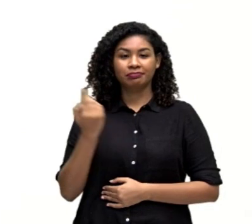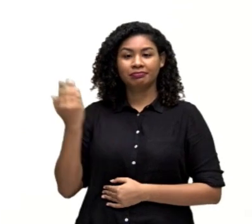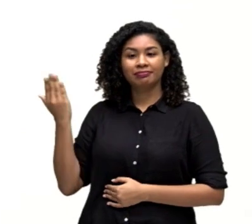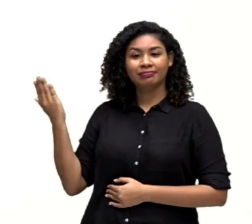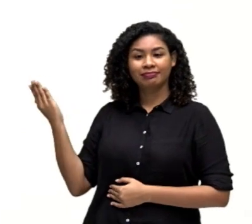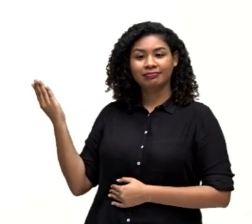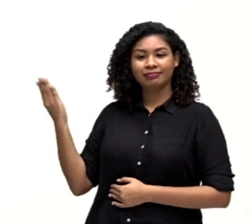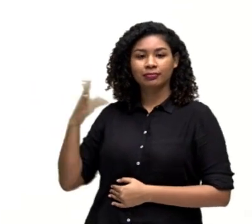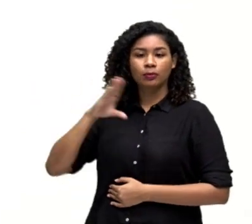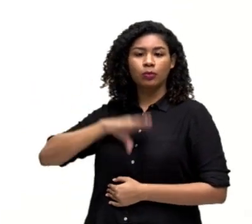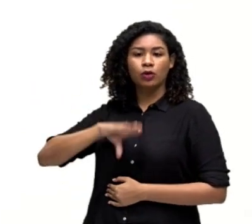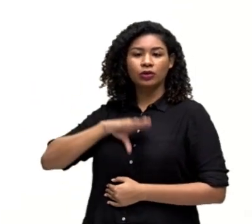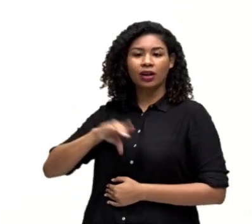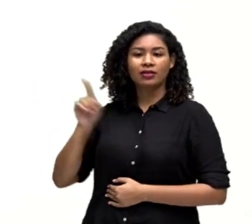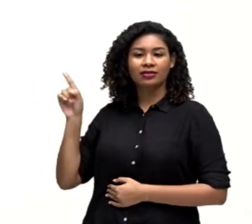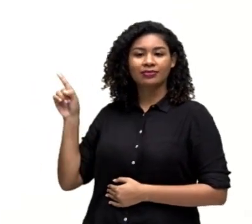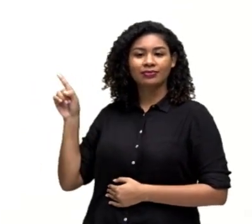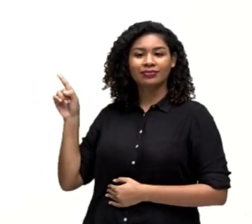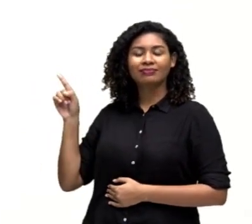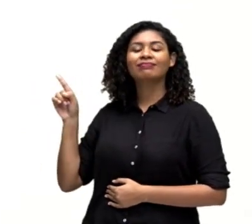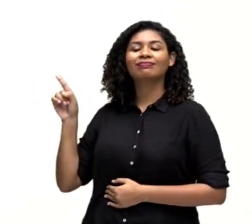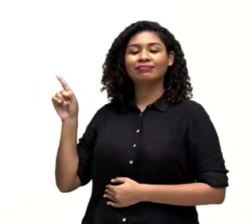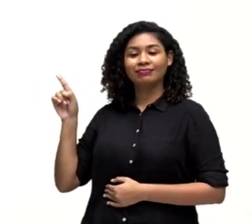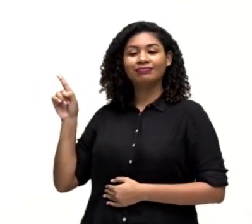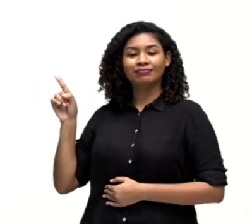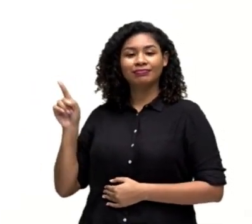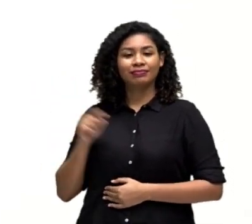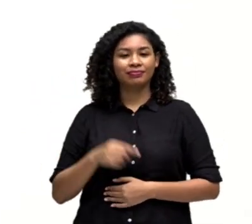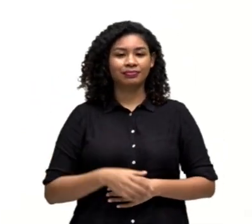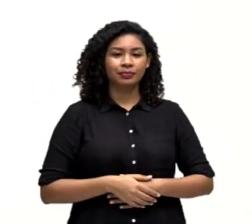pois o nosso denominador vale 10, tá?